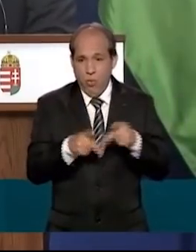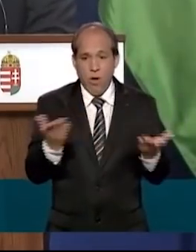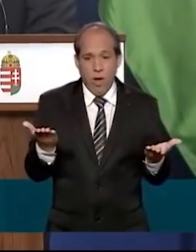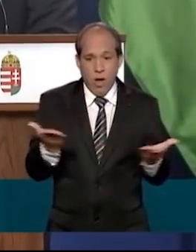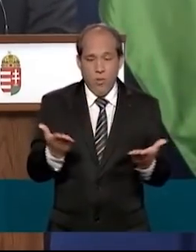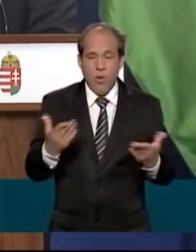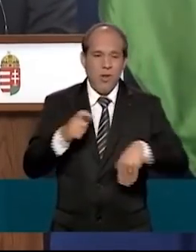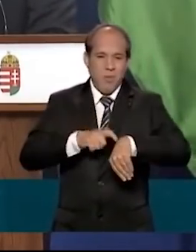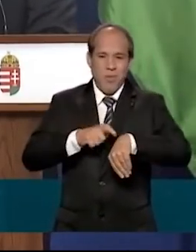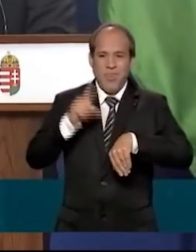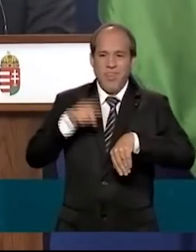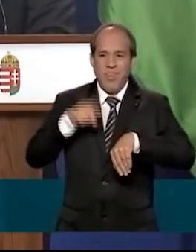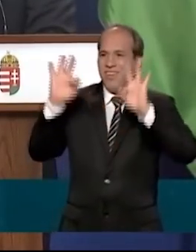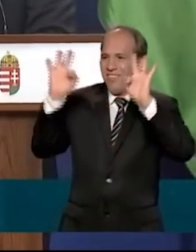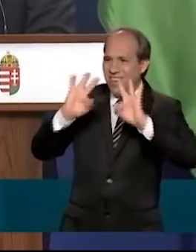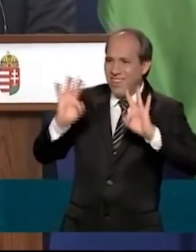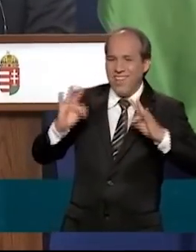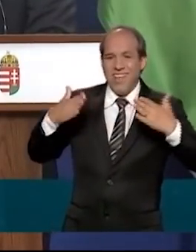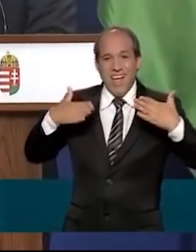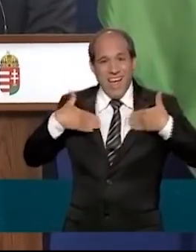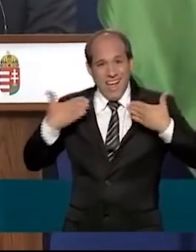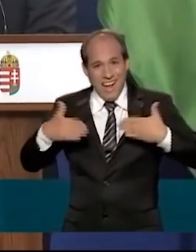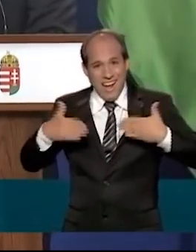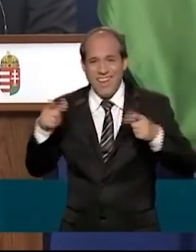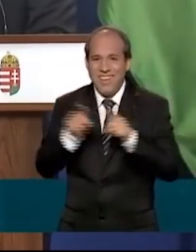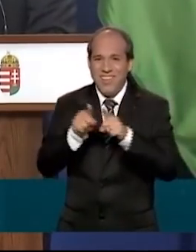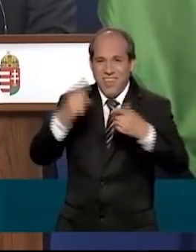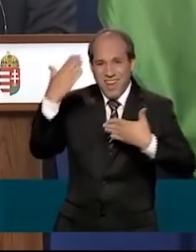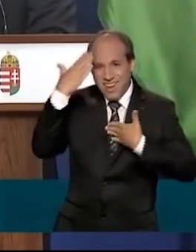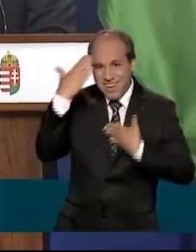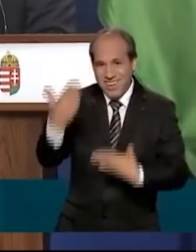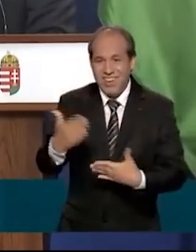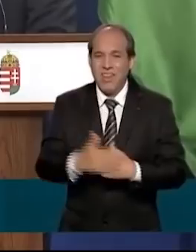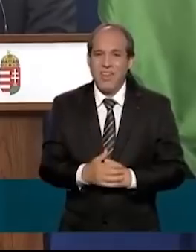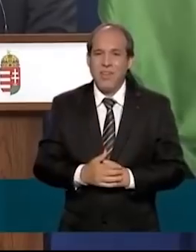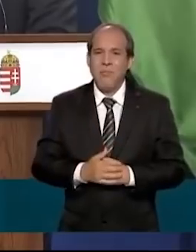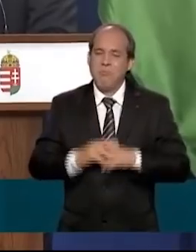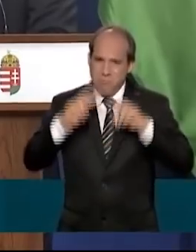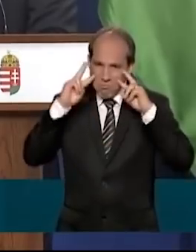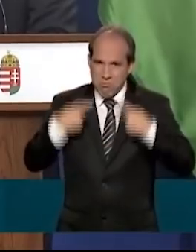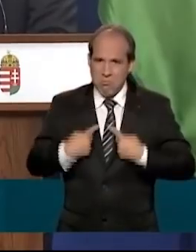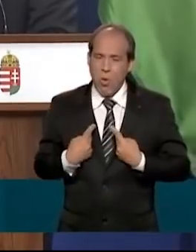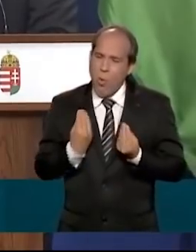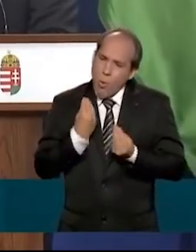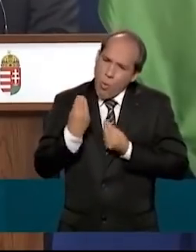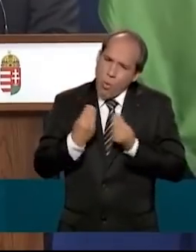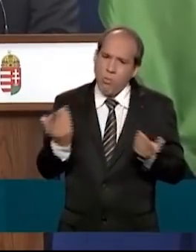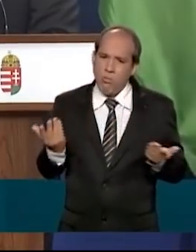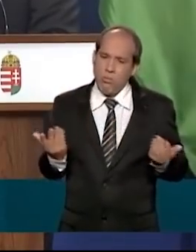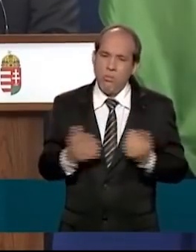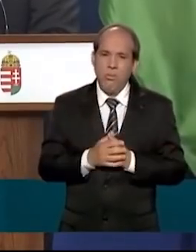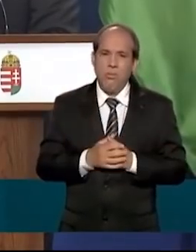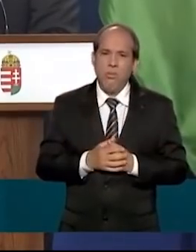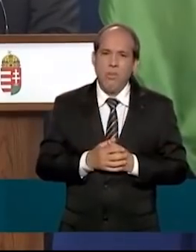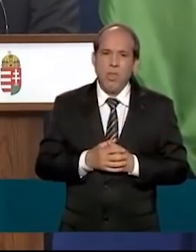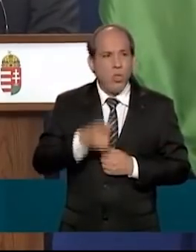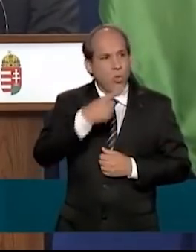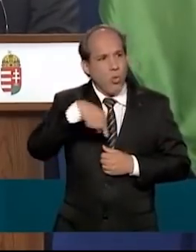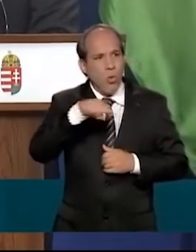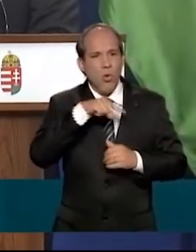é de felicidade é de alegria é de gratidão e reconhecimento pela forma como nós